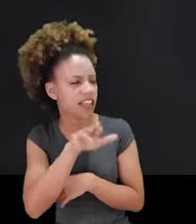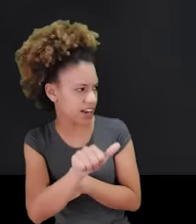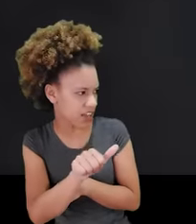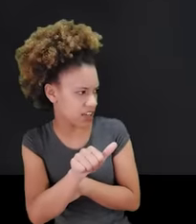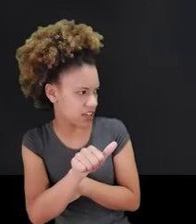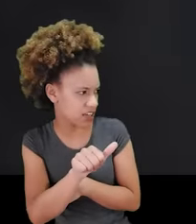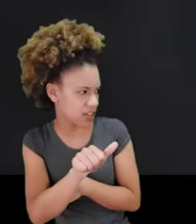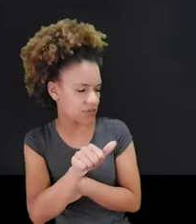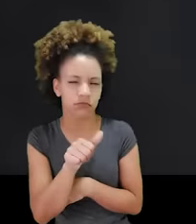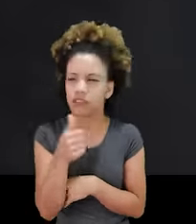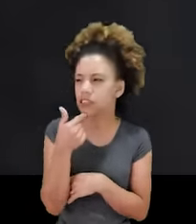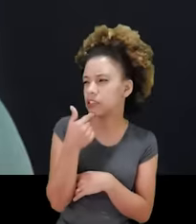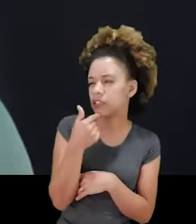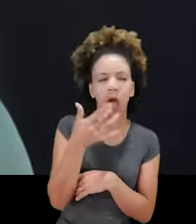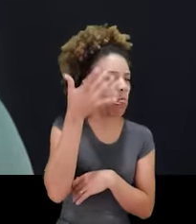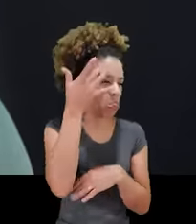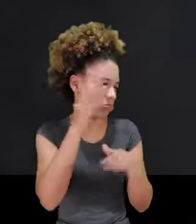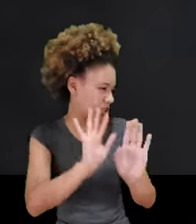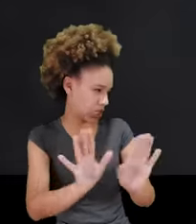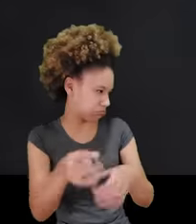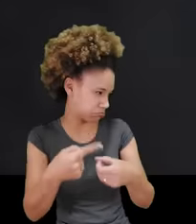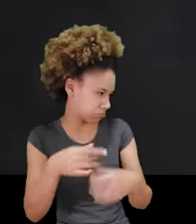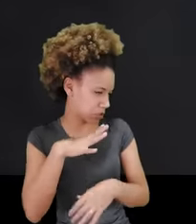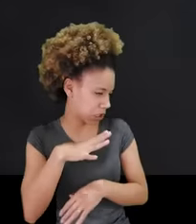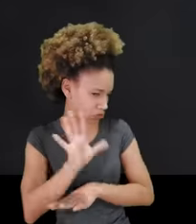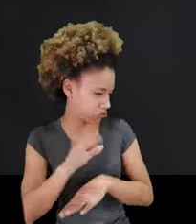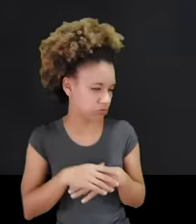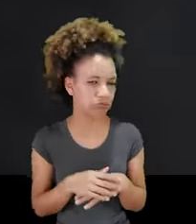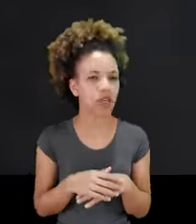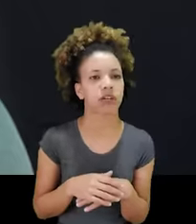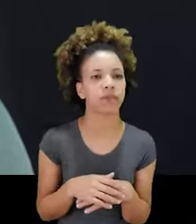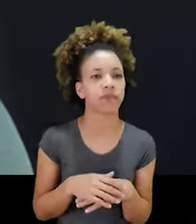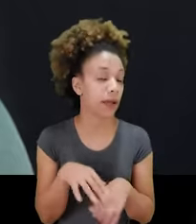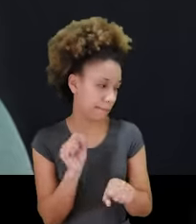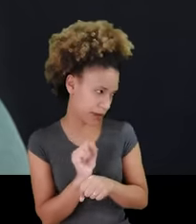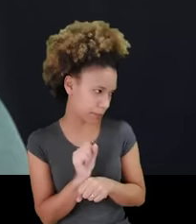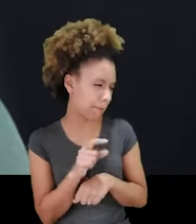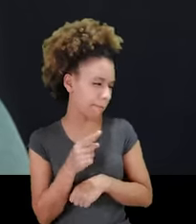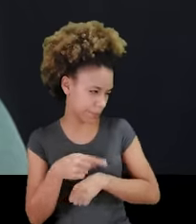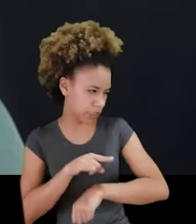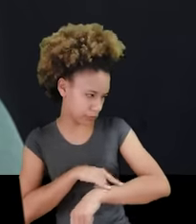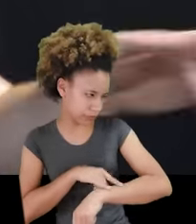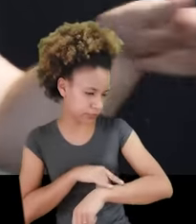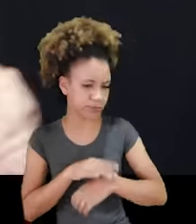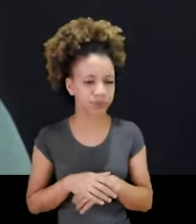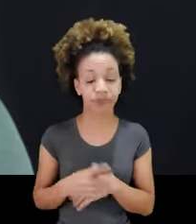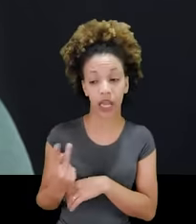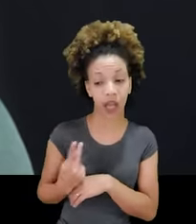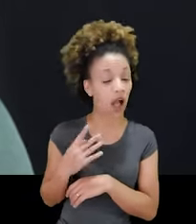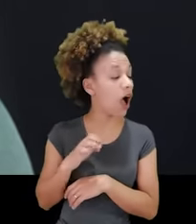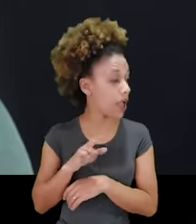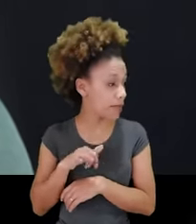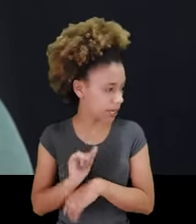Ah, a estação de estação na autoestrada. Aveiras. Parei para dar uma mijada. Sim. Aí parei ali, eu e a Emily e